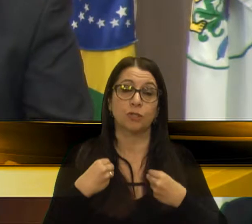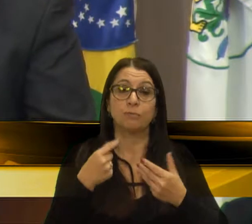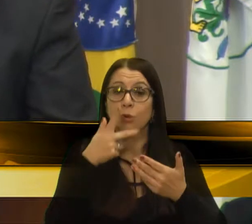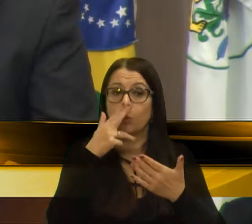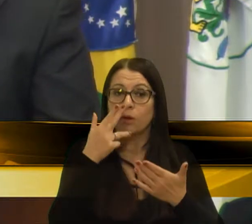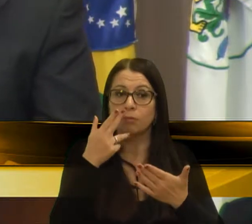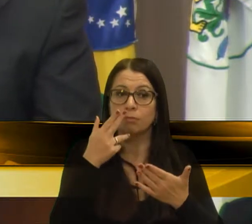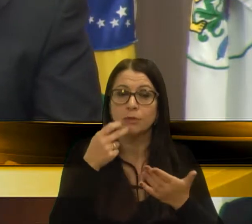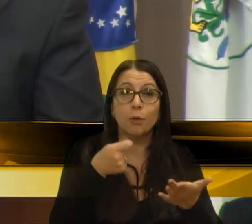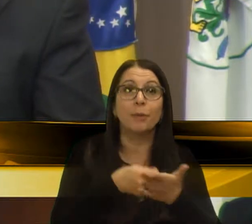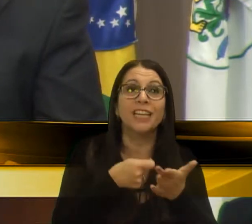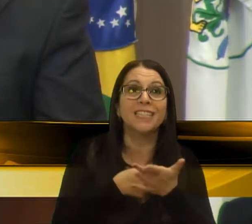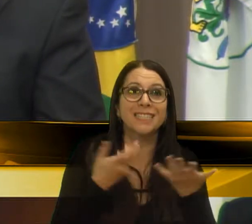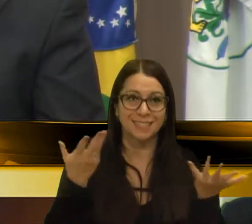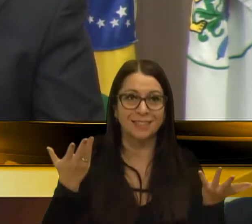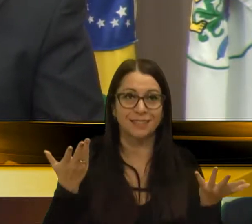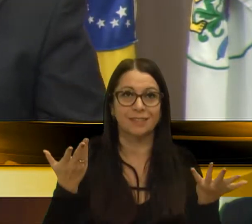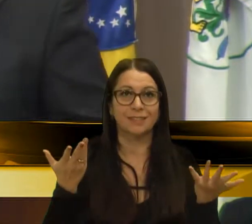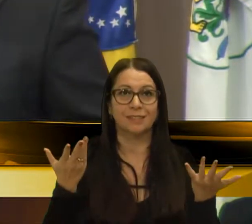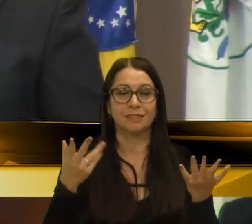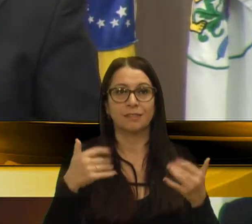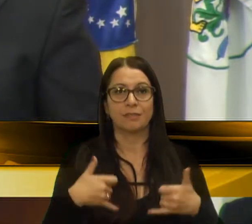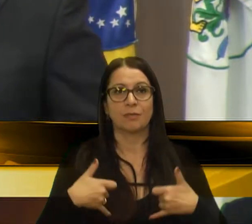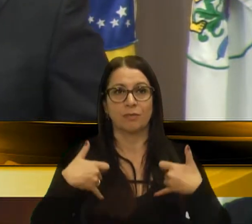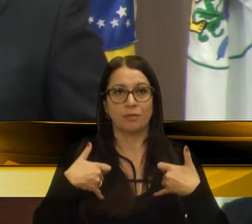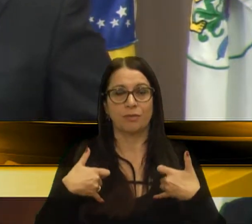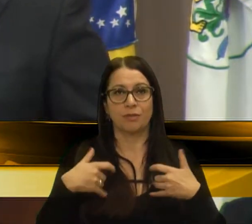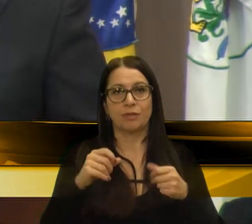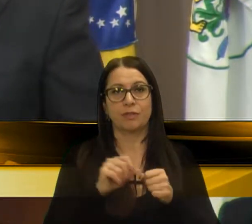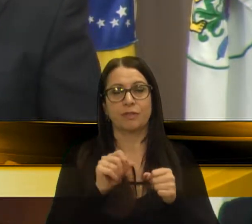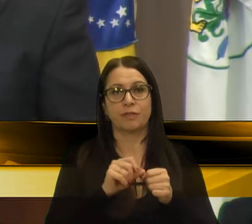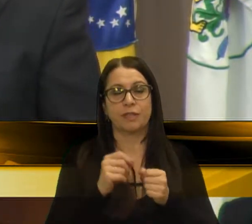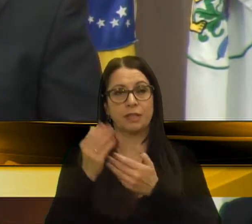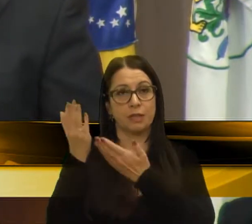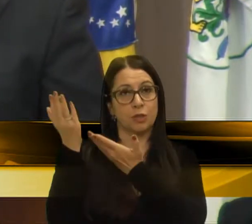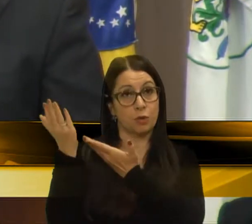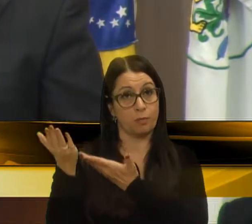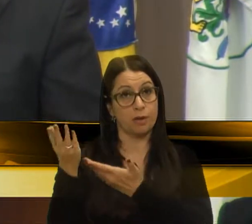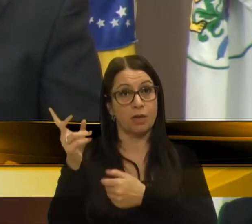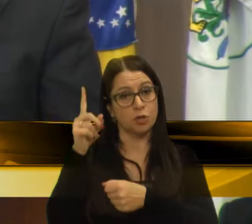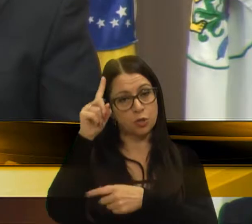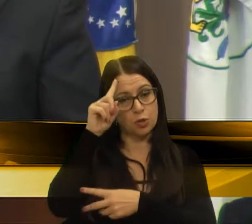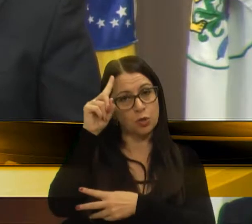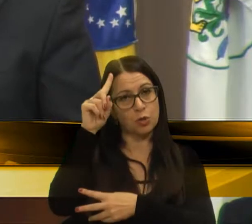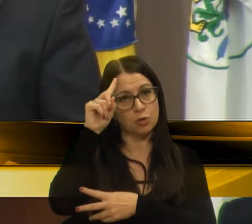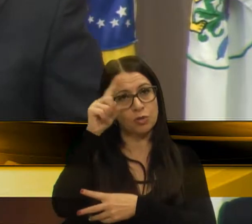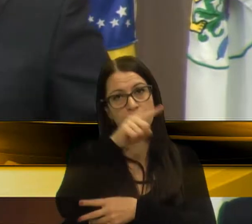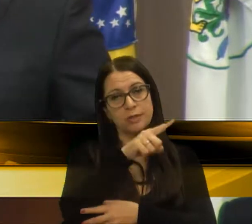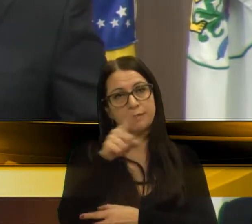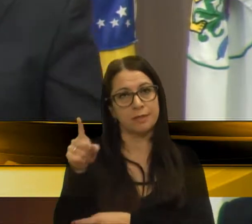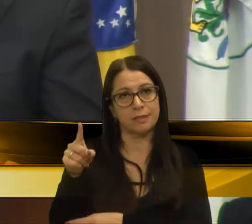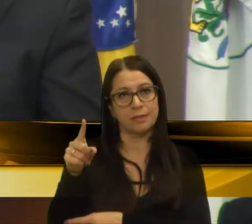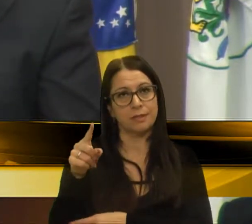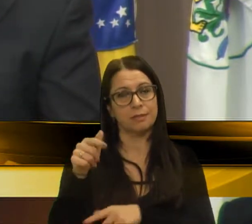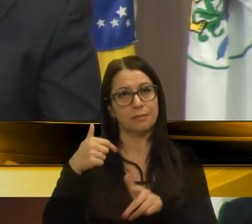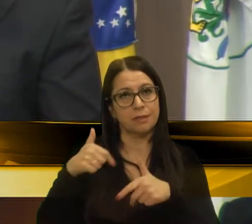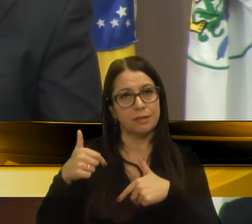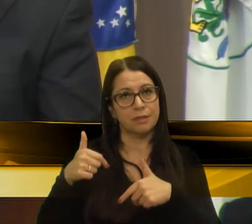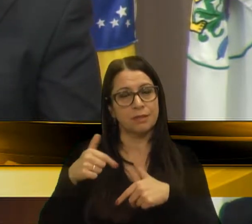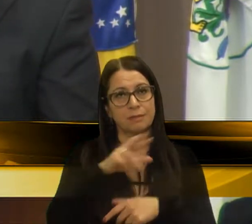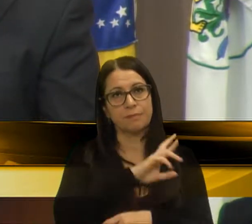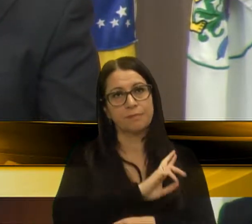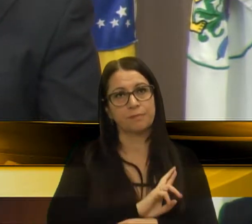obrigação, porque ficamos honrados poder fazer essas homenagens para ver o dia a dia de vocês, como vocês trabalham em nome